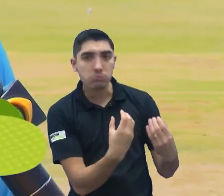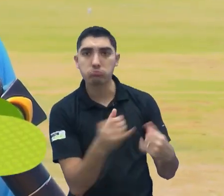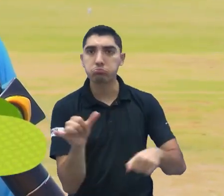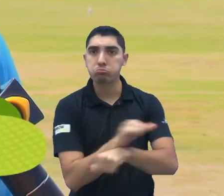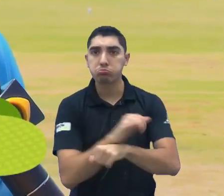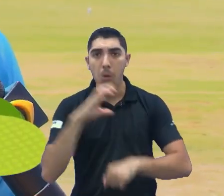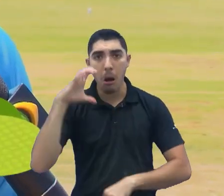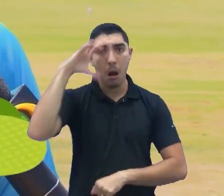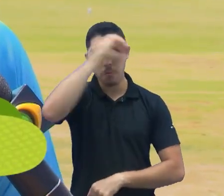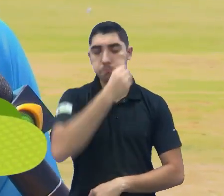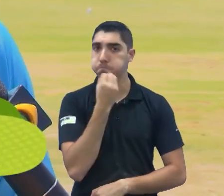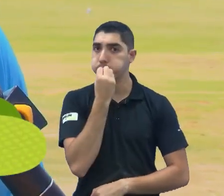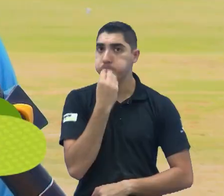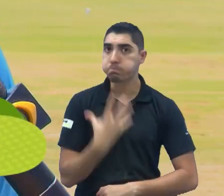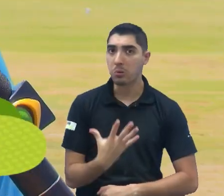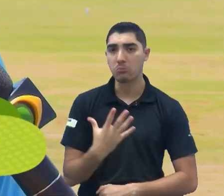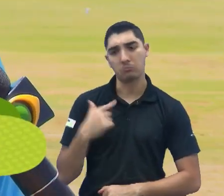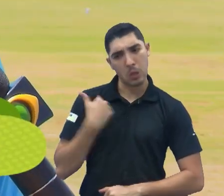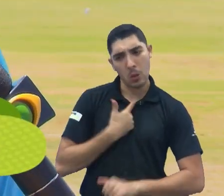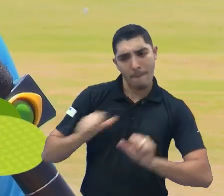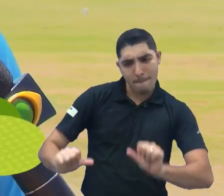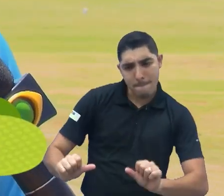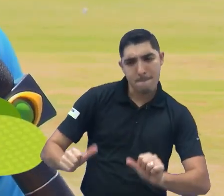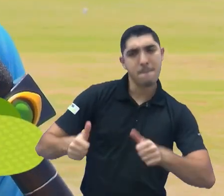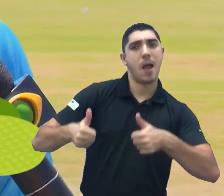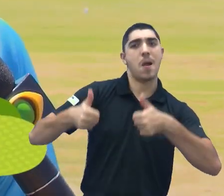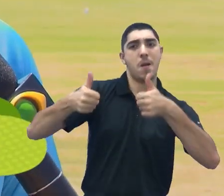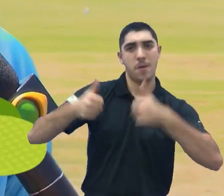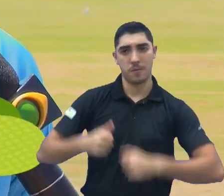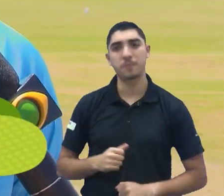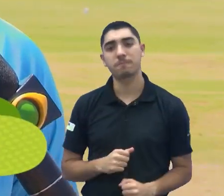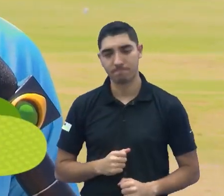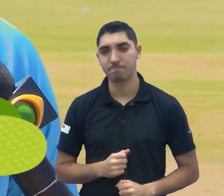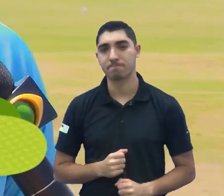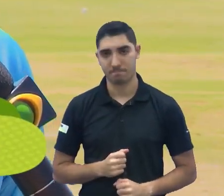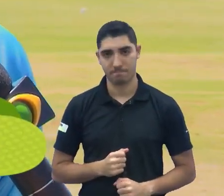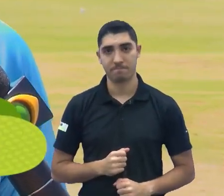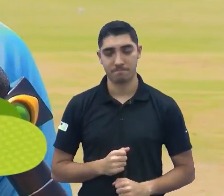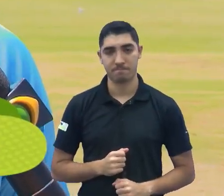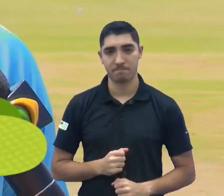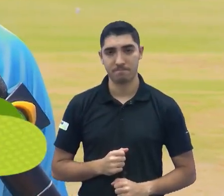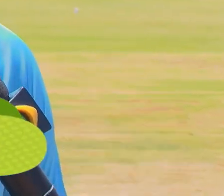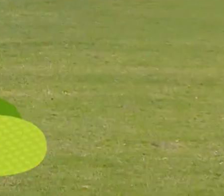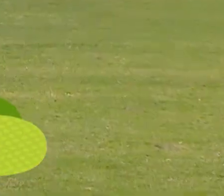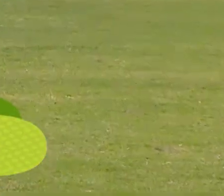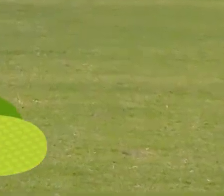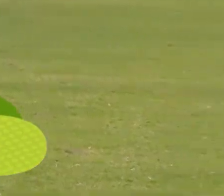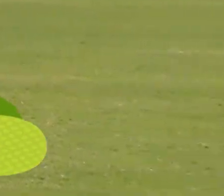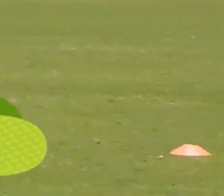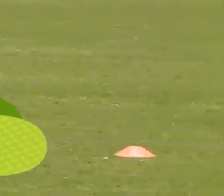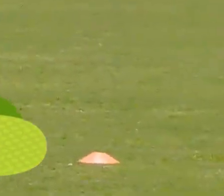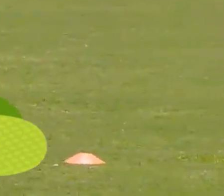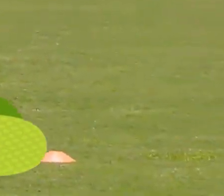bem, né, se puxar aí acessos, títulos são as melhores defesas, então que a gente possa entregar isso para o São José. A